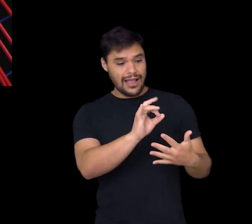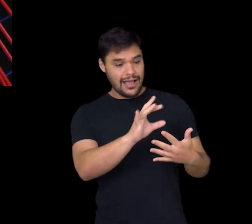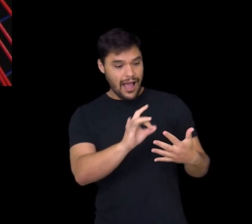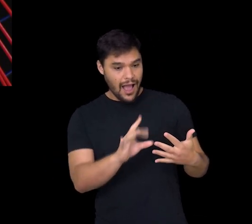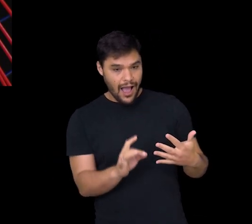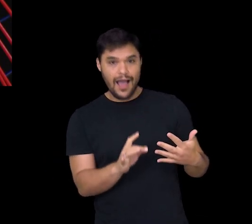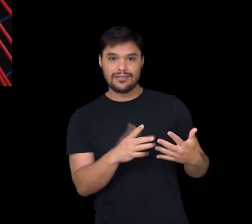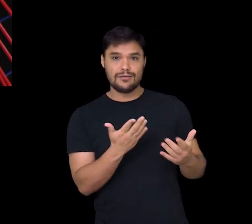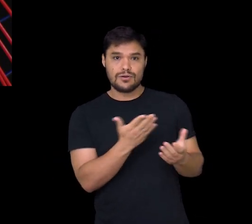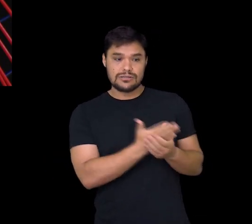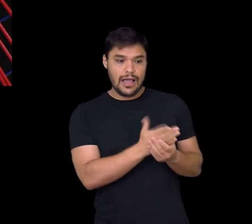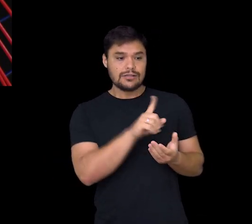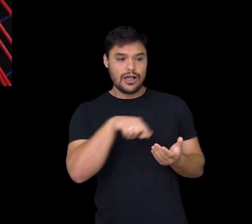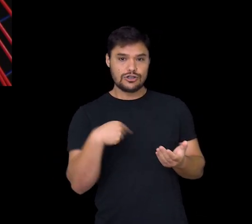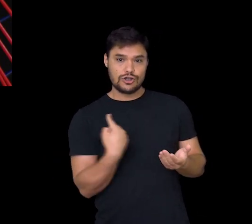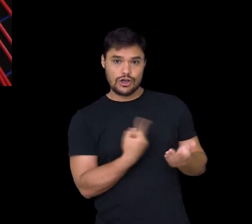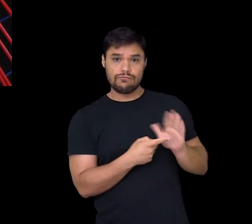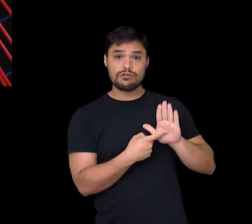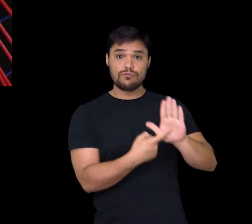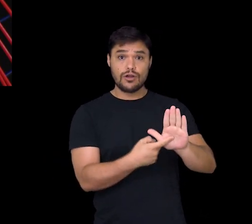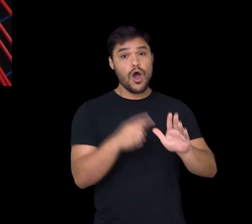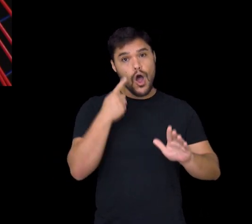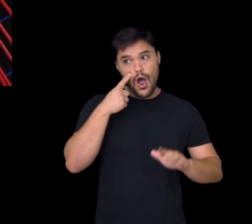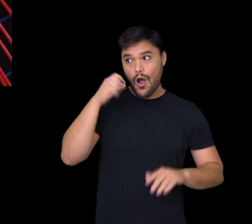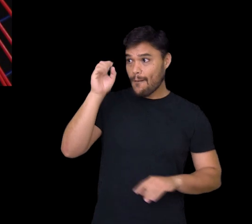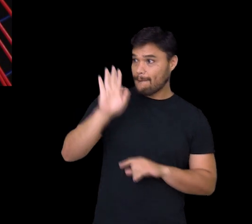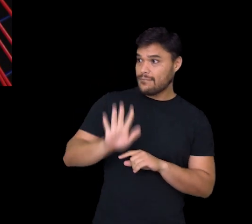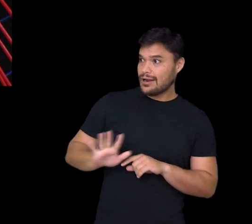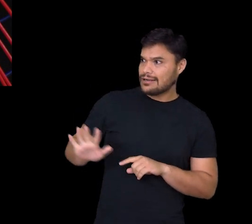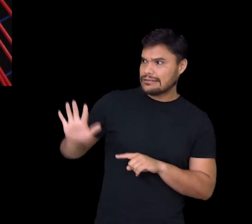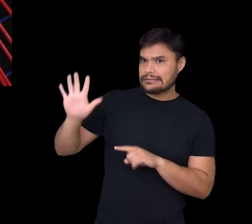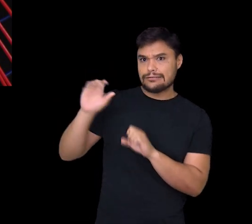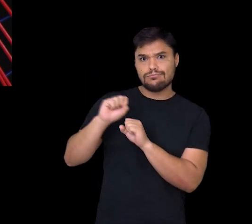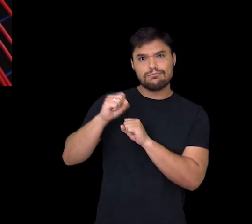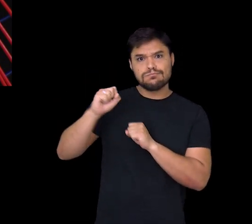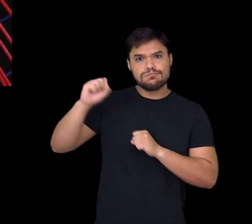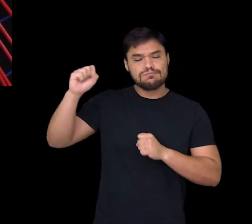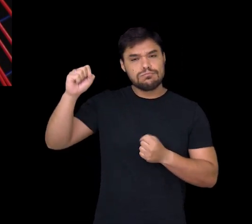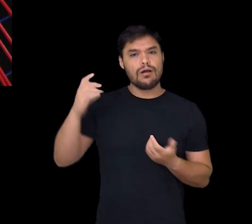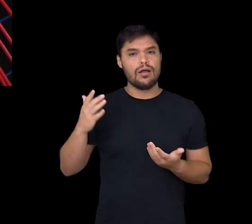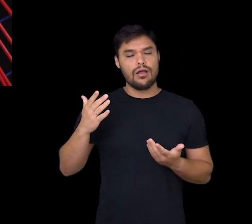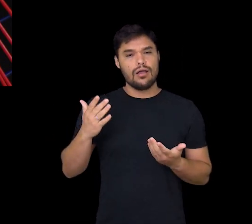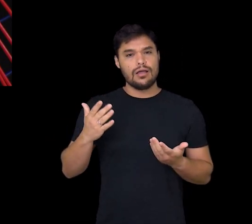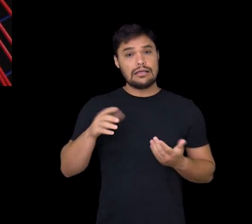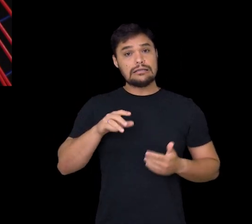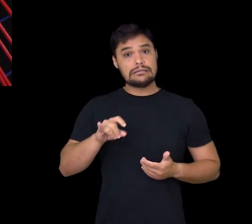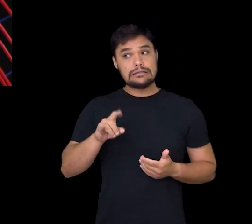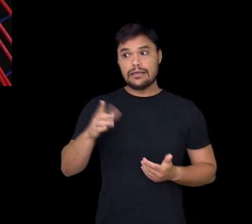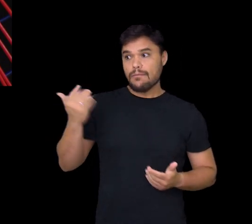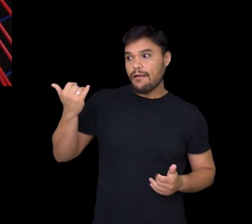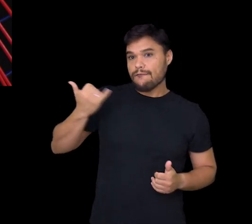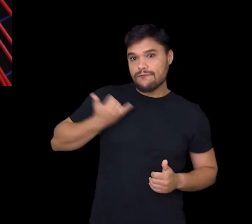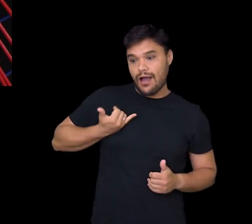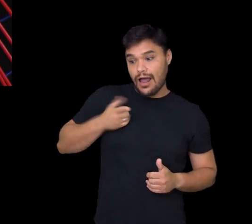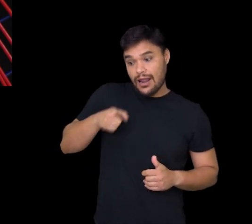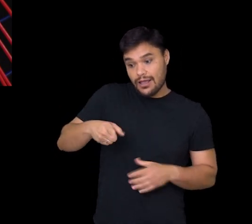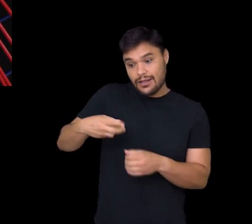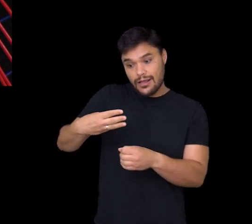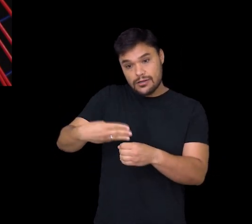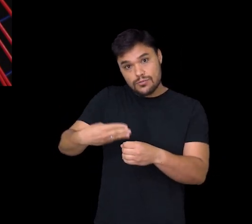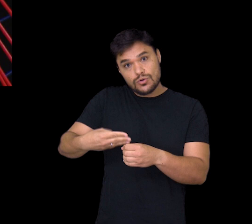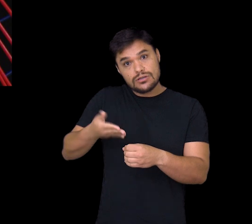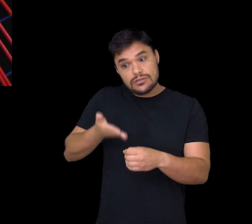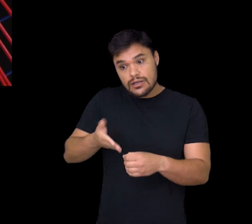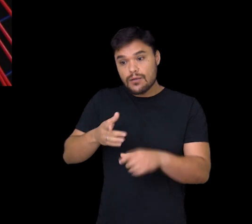pegando caso a caso e vai divulgando. Você imagina um país de dimensões continentais? Sim. Quando eu fico sabendo que